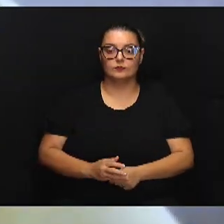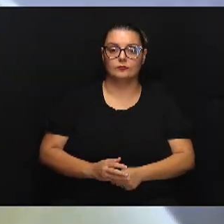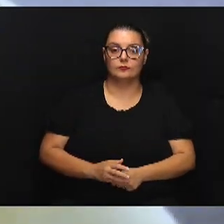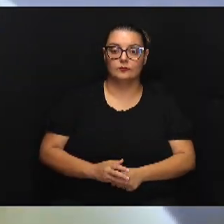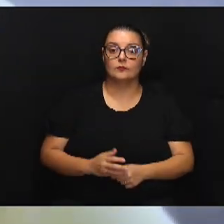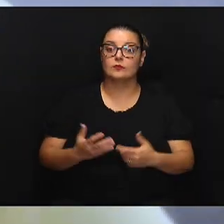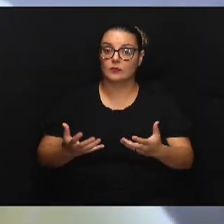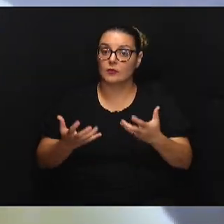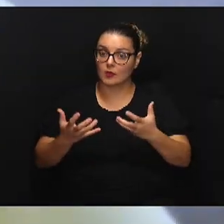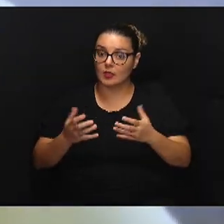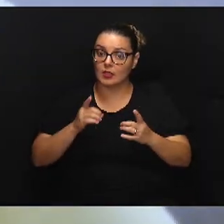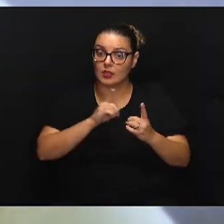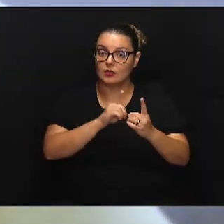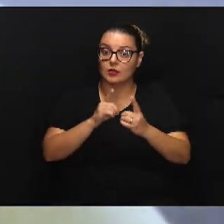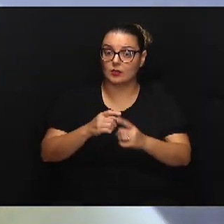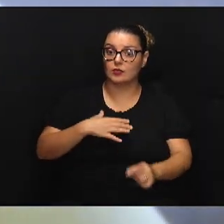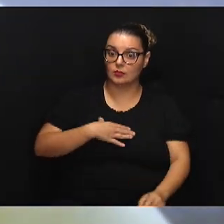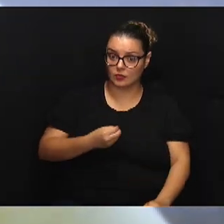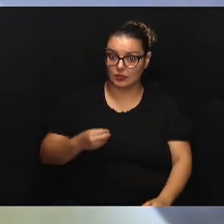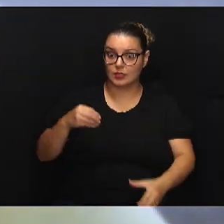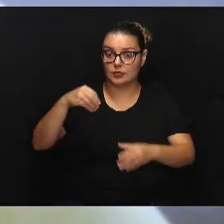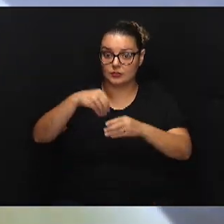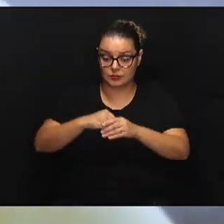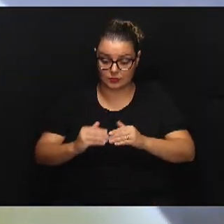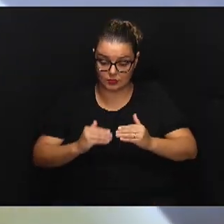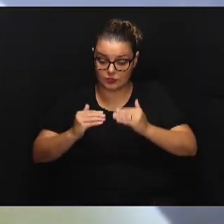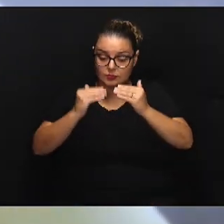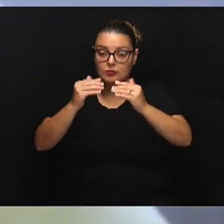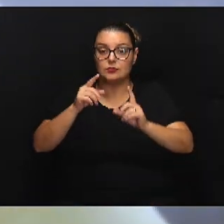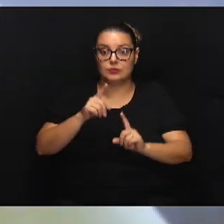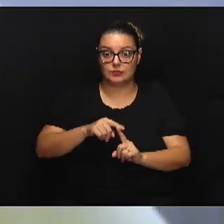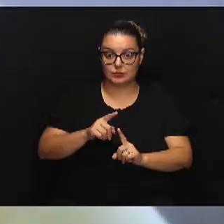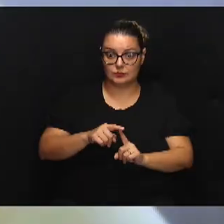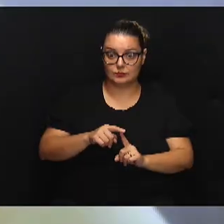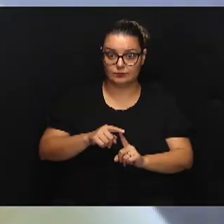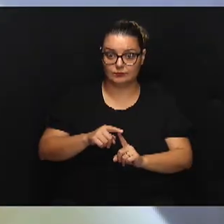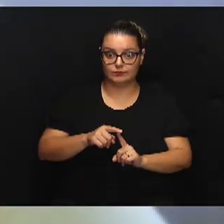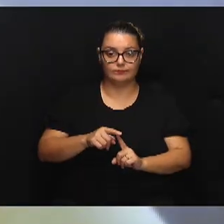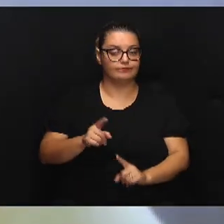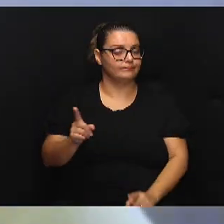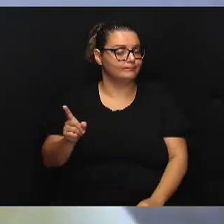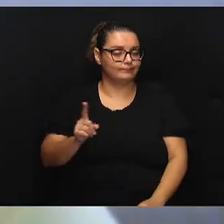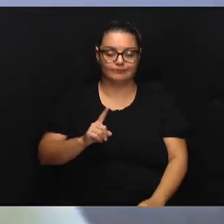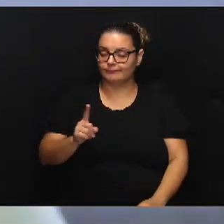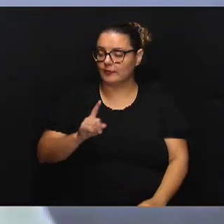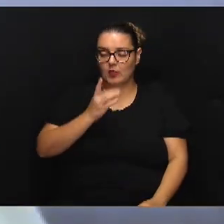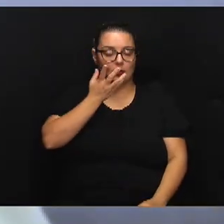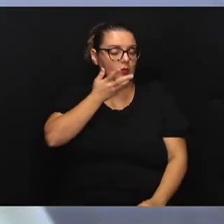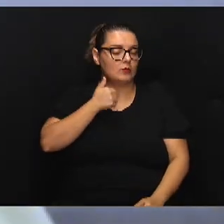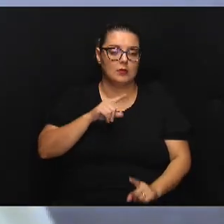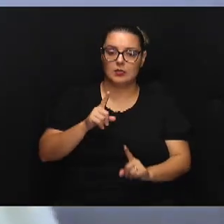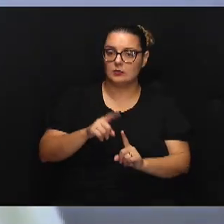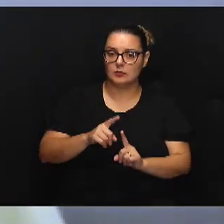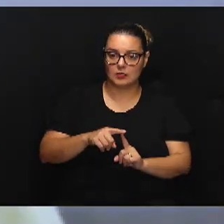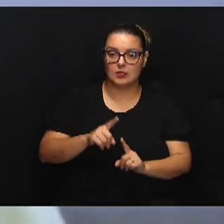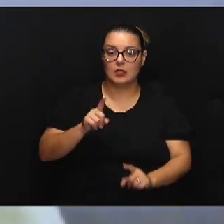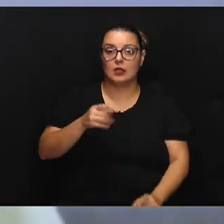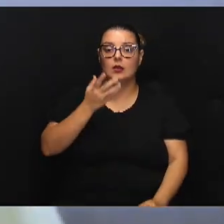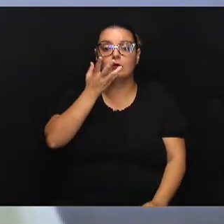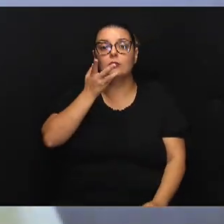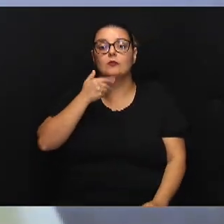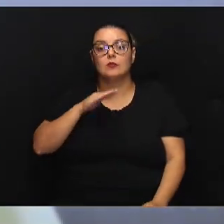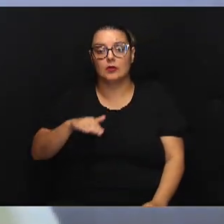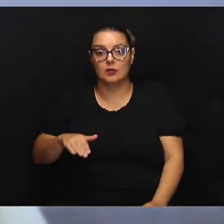ela quer atender seu filho dentro de um desenvolvimento típico. Ele não é uma criança típica, ele é uma criança que